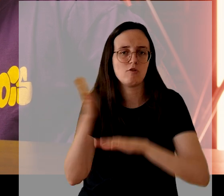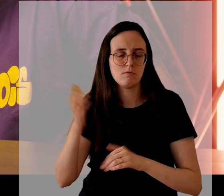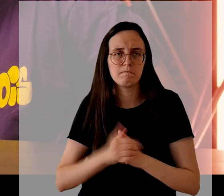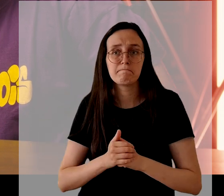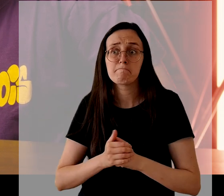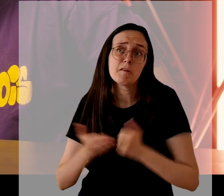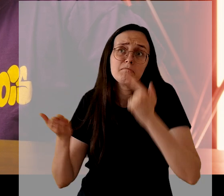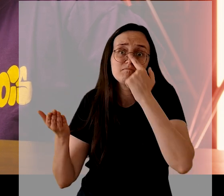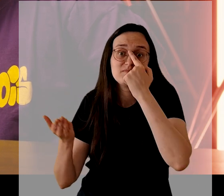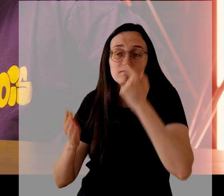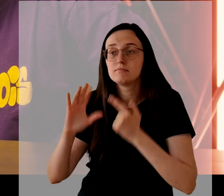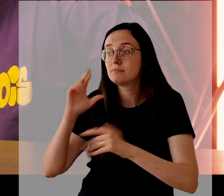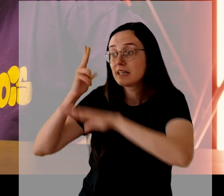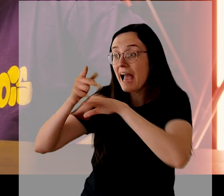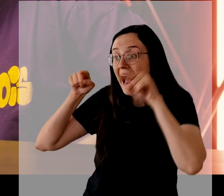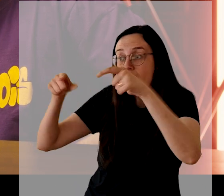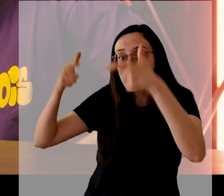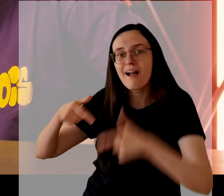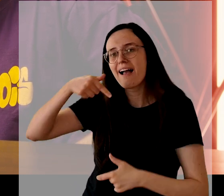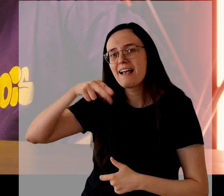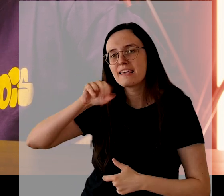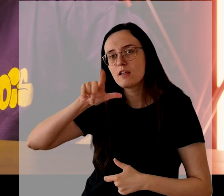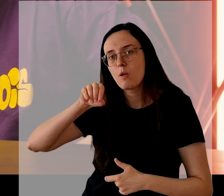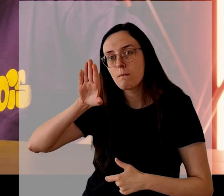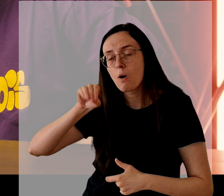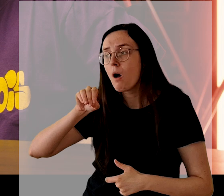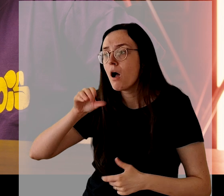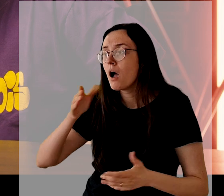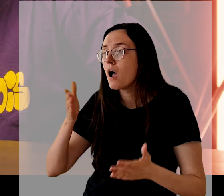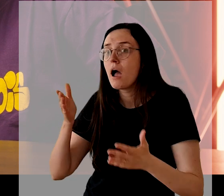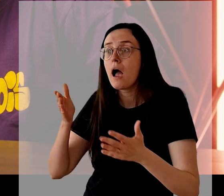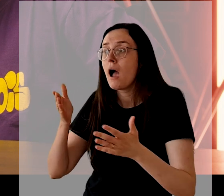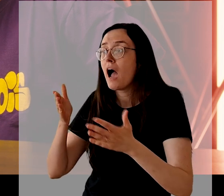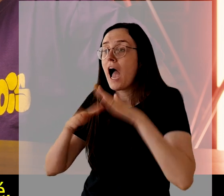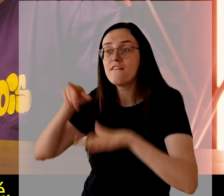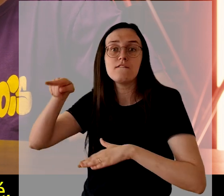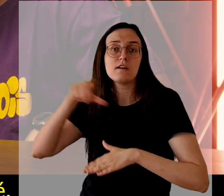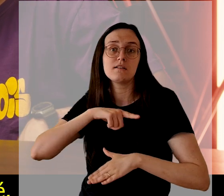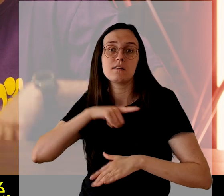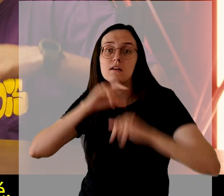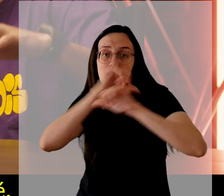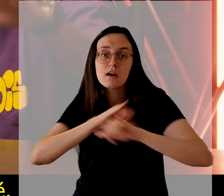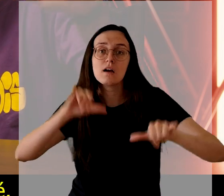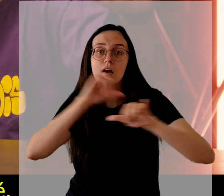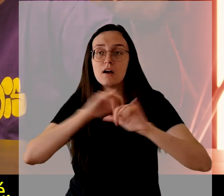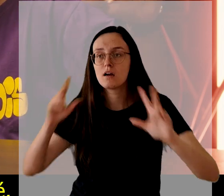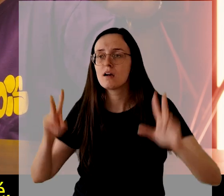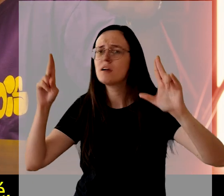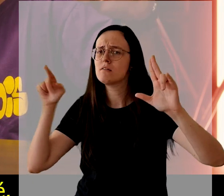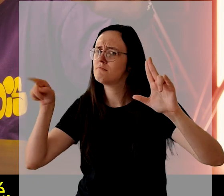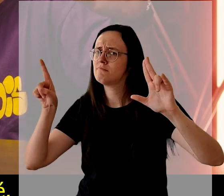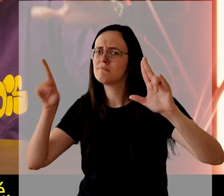por uma questão, você gravando lá no quilombo, tipo assim, provavelmente uma publicidade ia montar esse cenário num